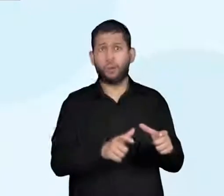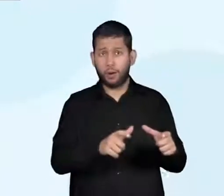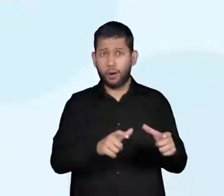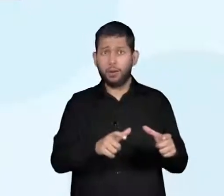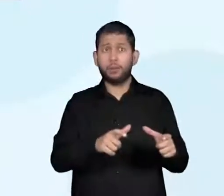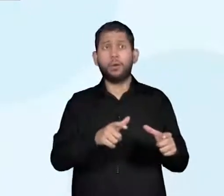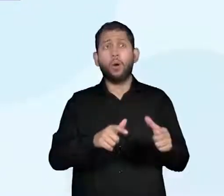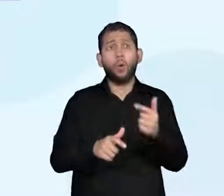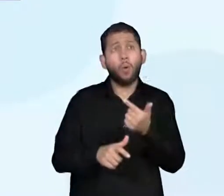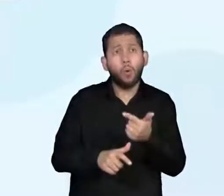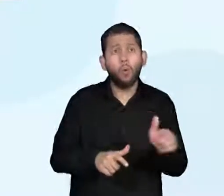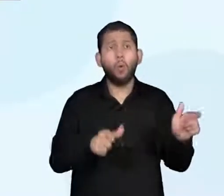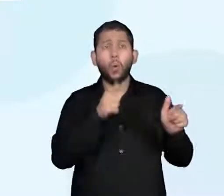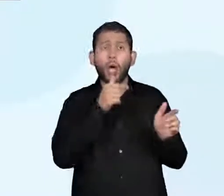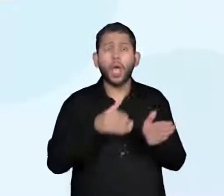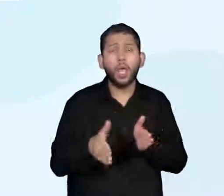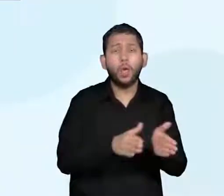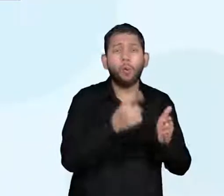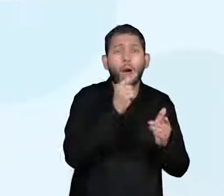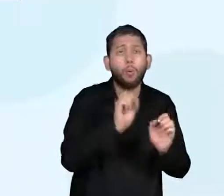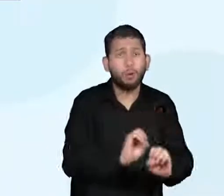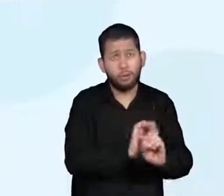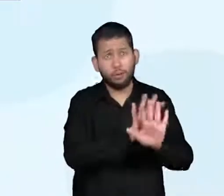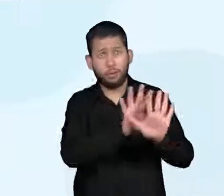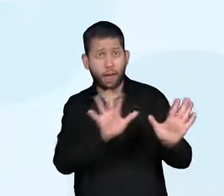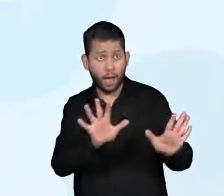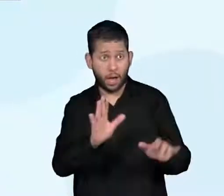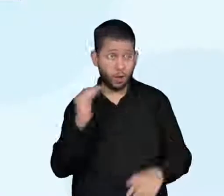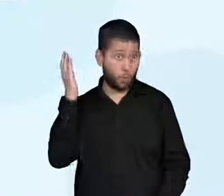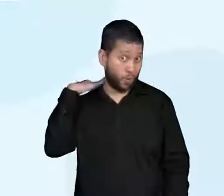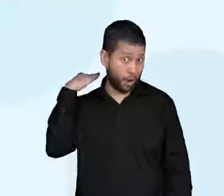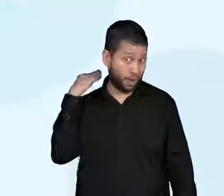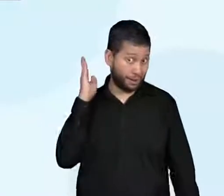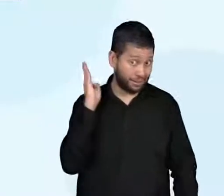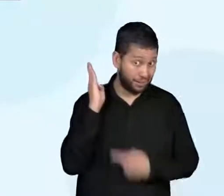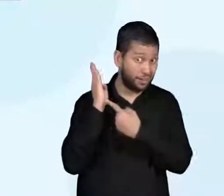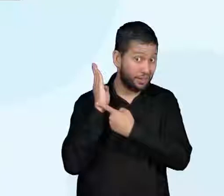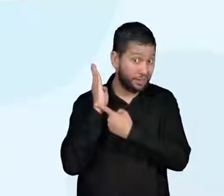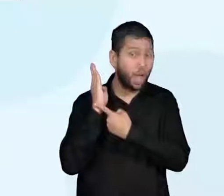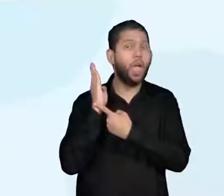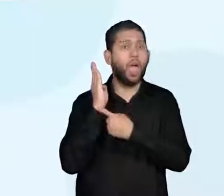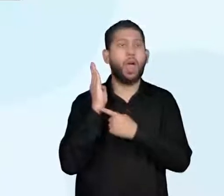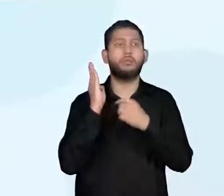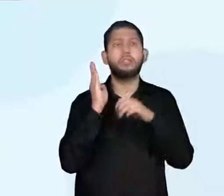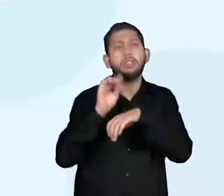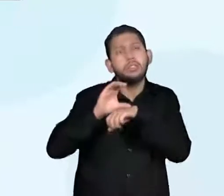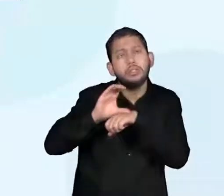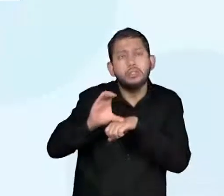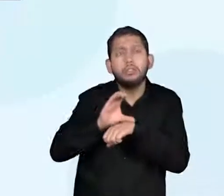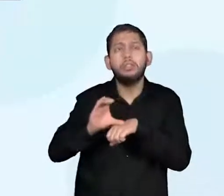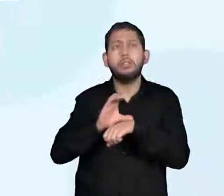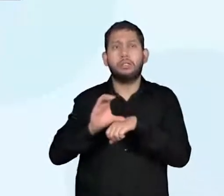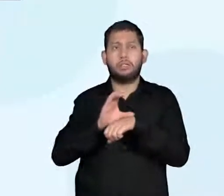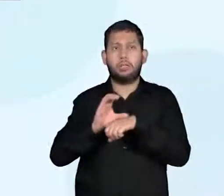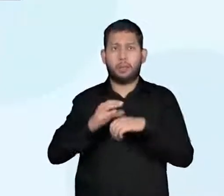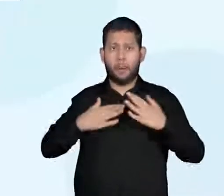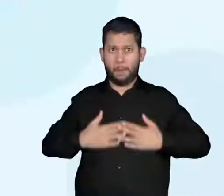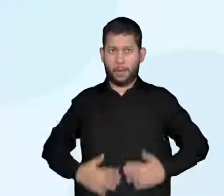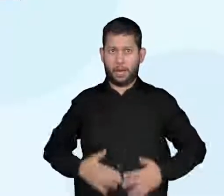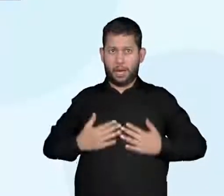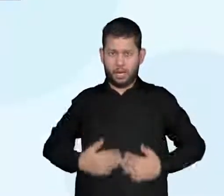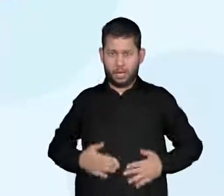rosados. Os juvenis são cinza escuro, ou seja, os golfinhos mais jovens são cinza